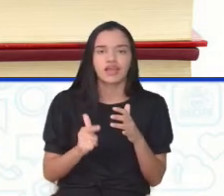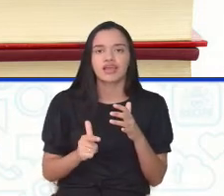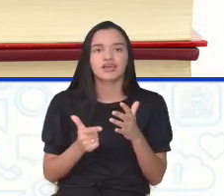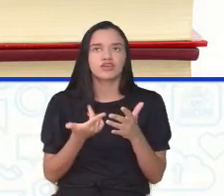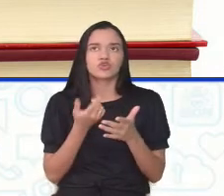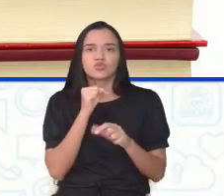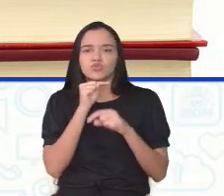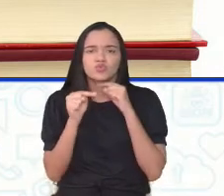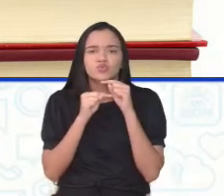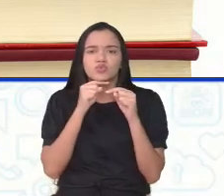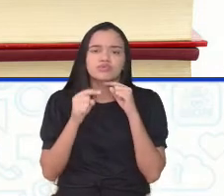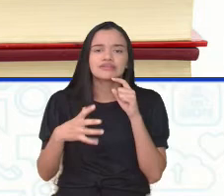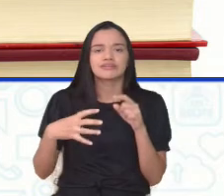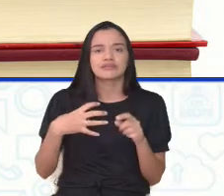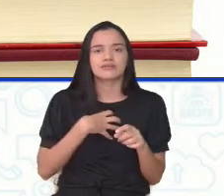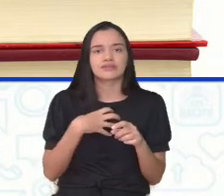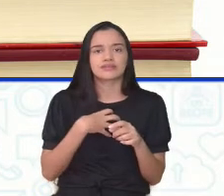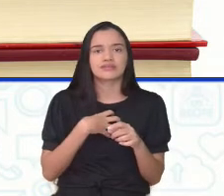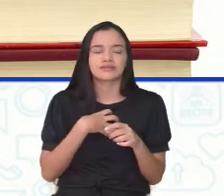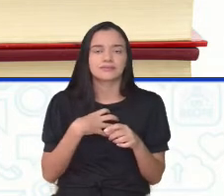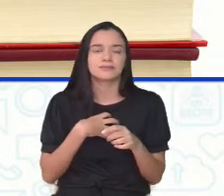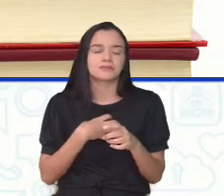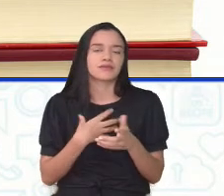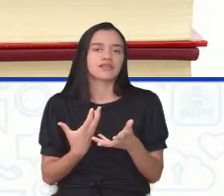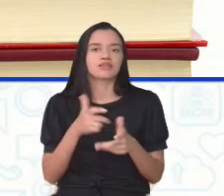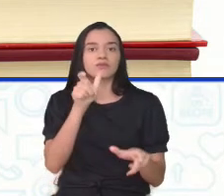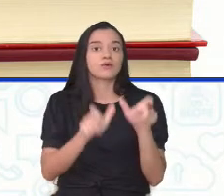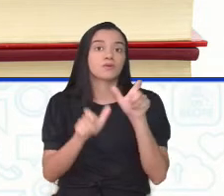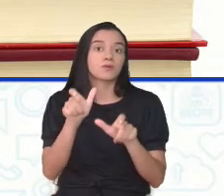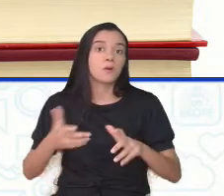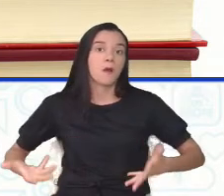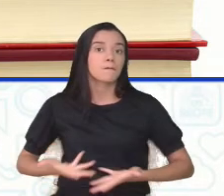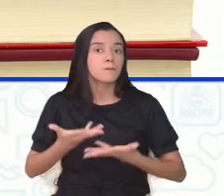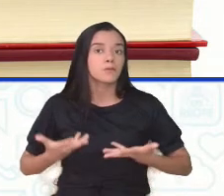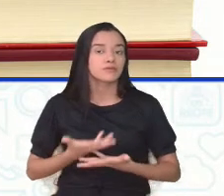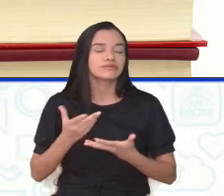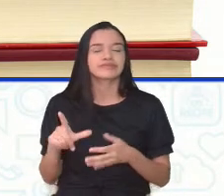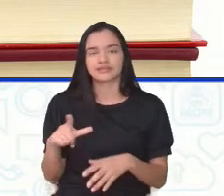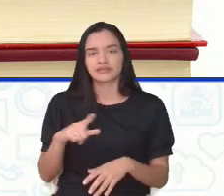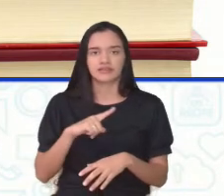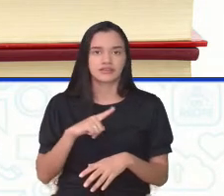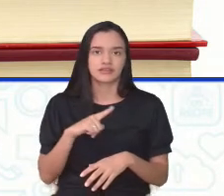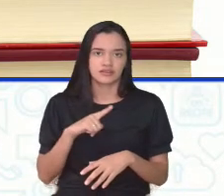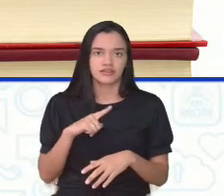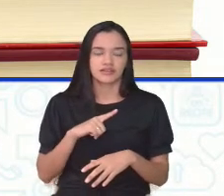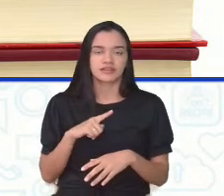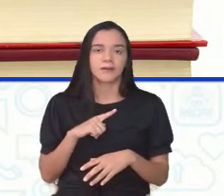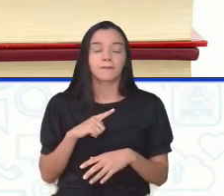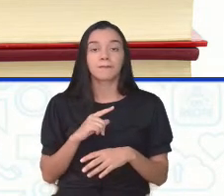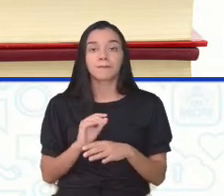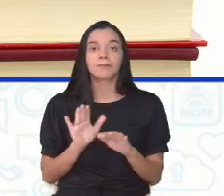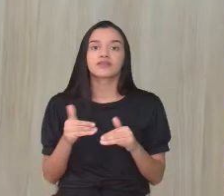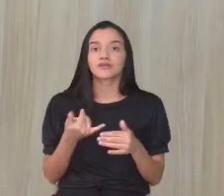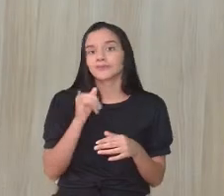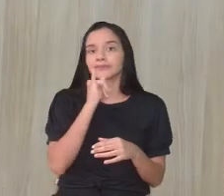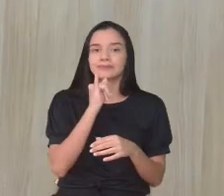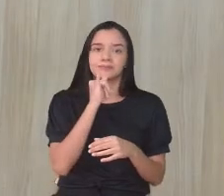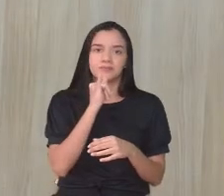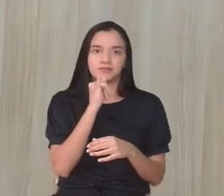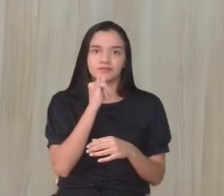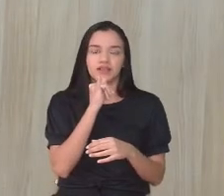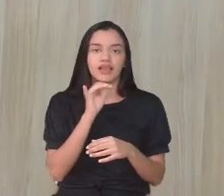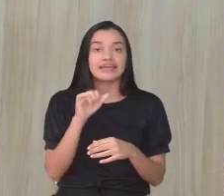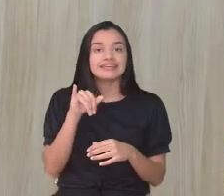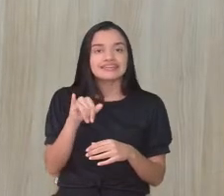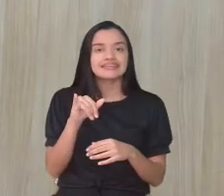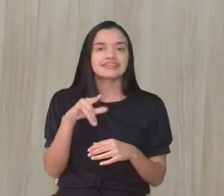sobre os sentimentos das personagens, nem sobre a motivação que elas tiveram para exercer tal ato. Então, por exemplo, se